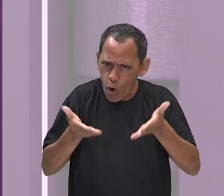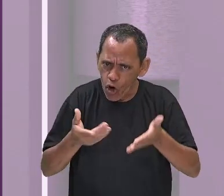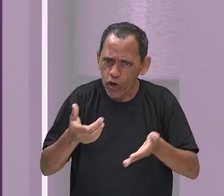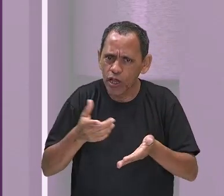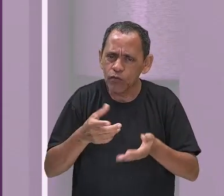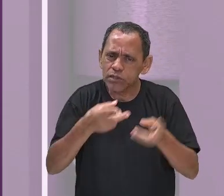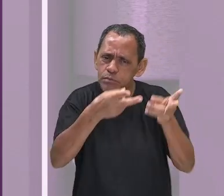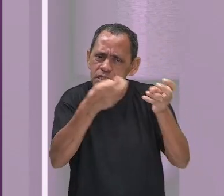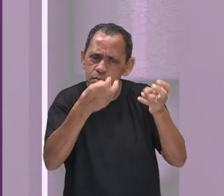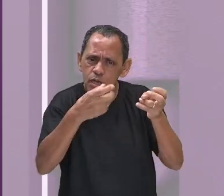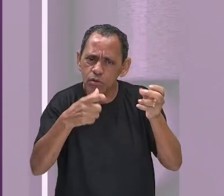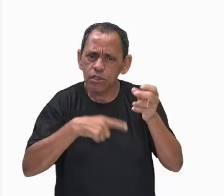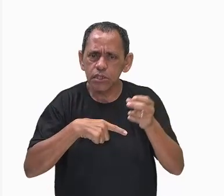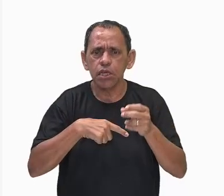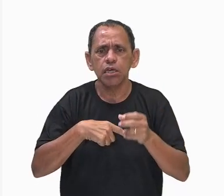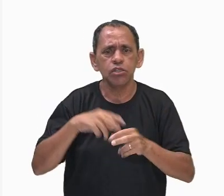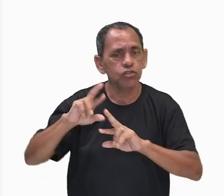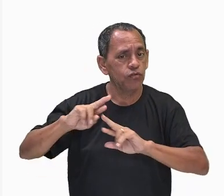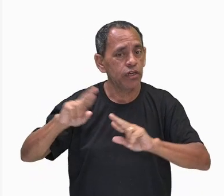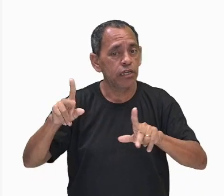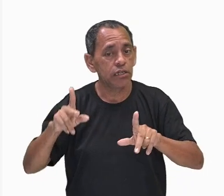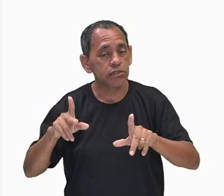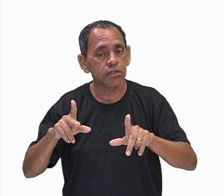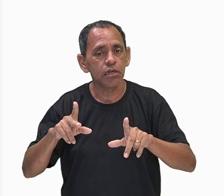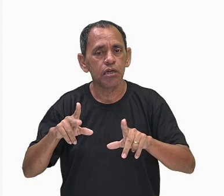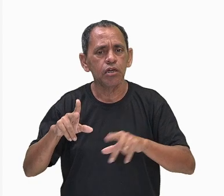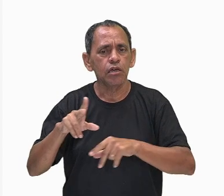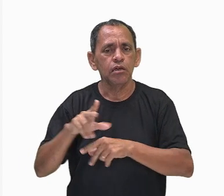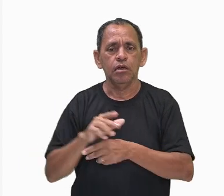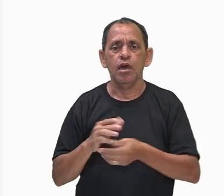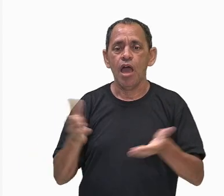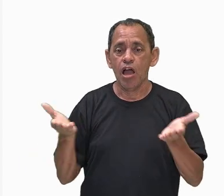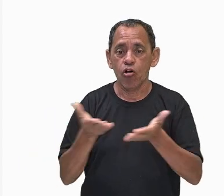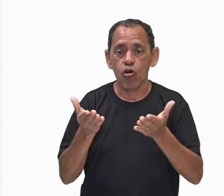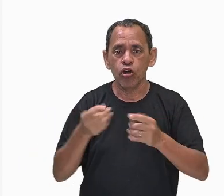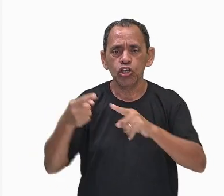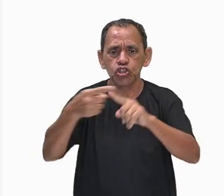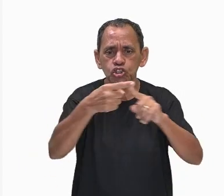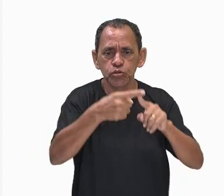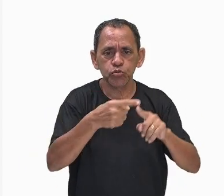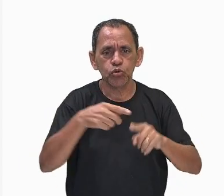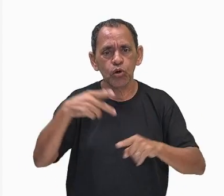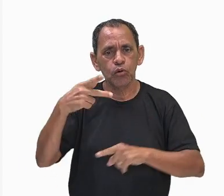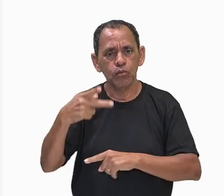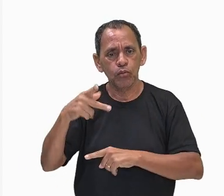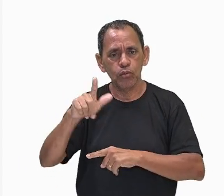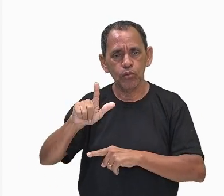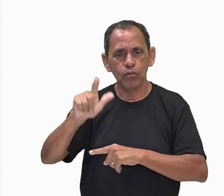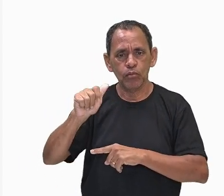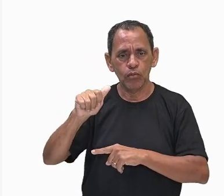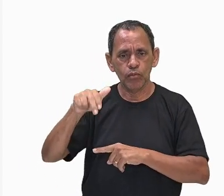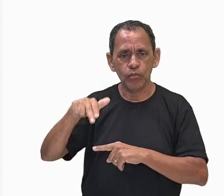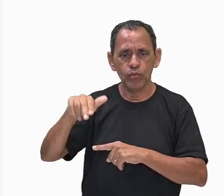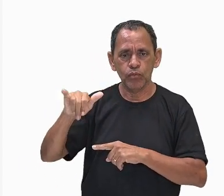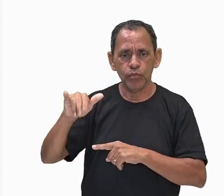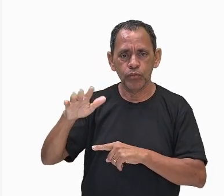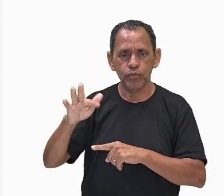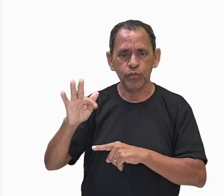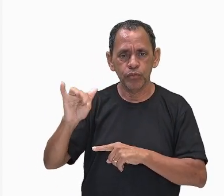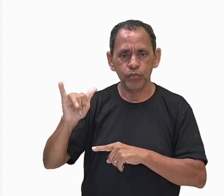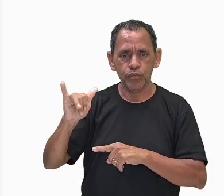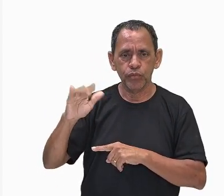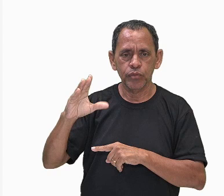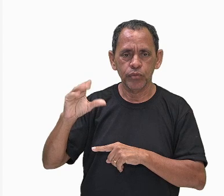da planificação. A planificação do cilindro, a